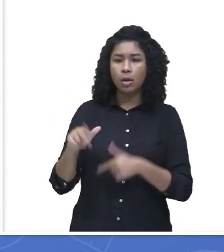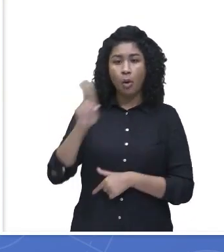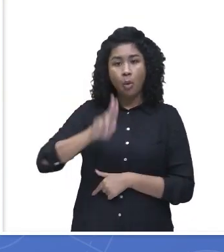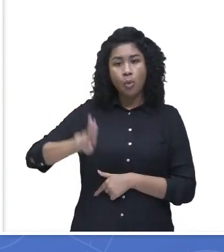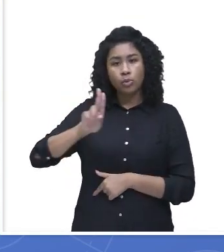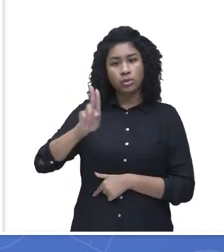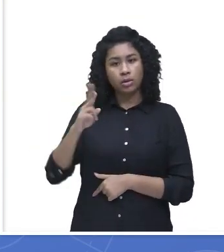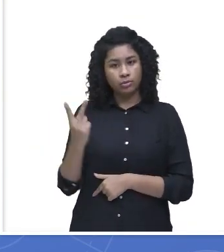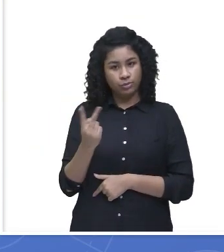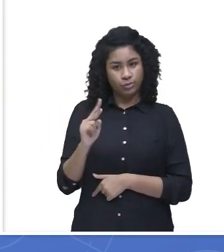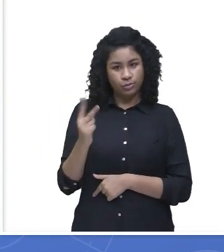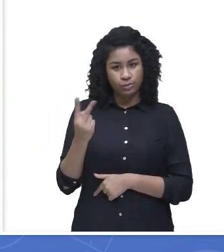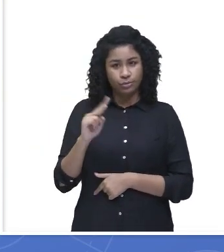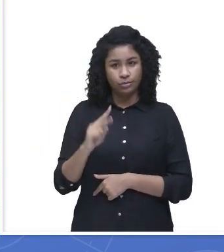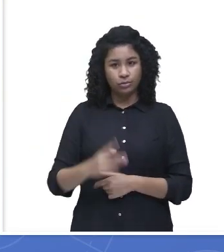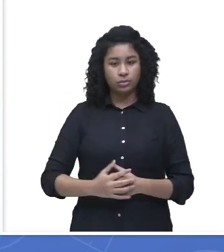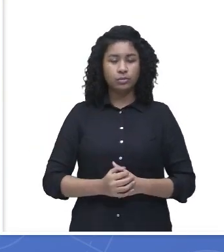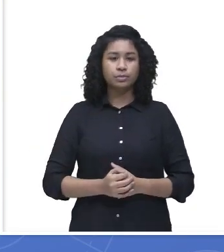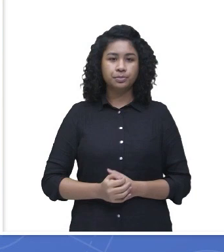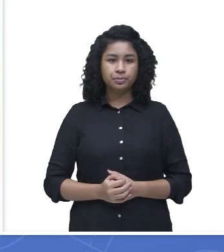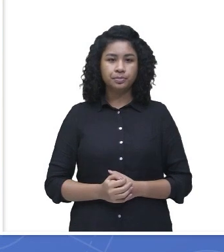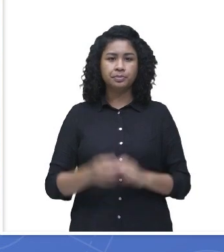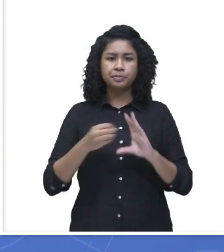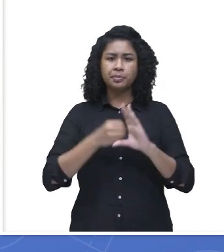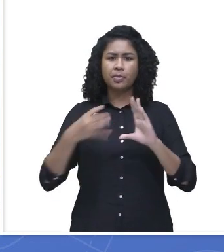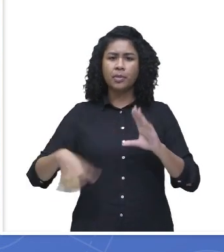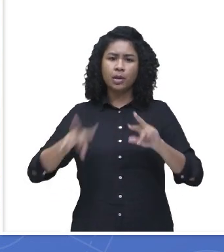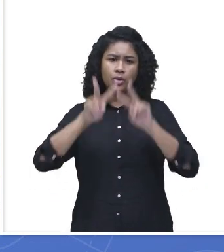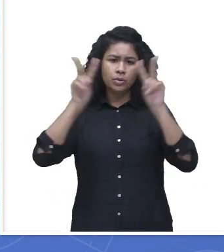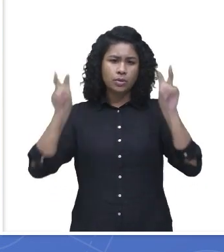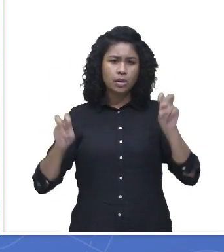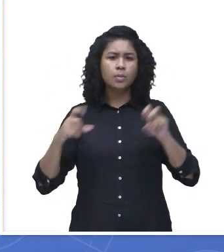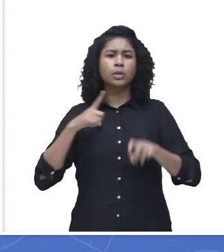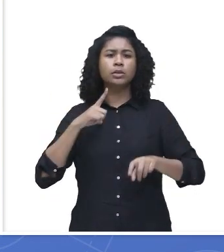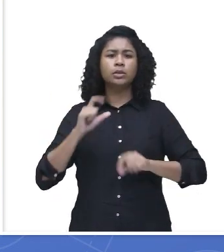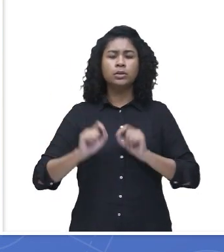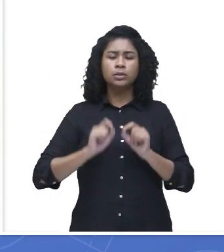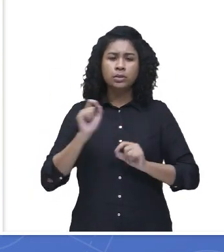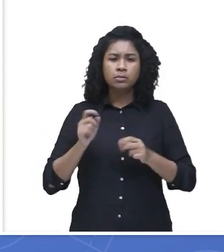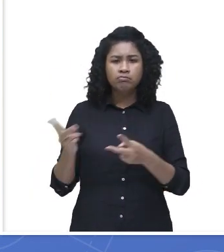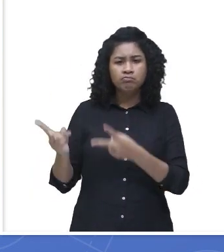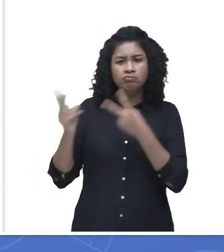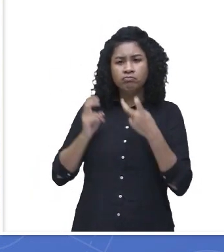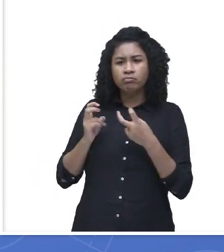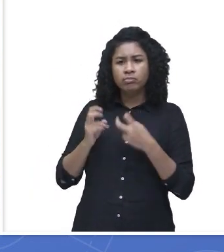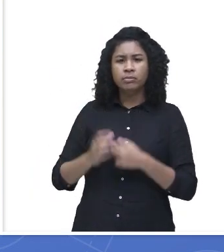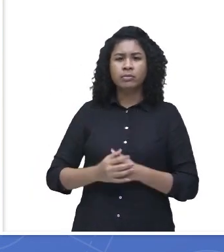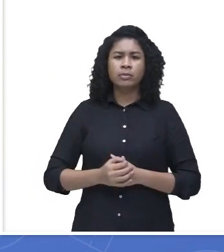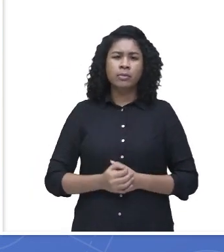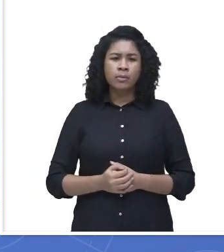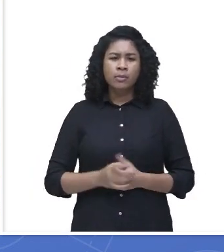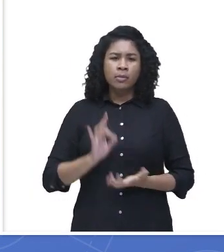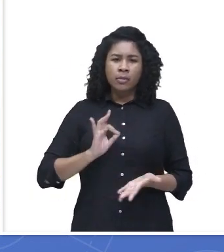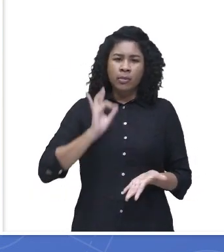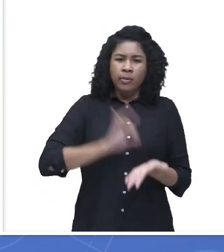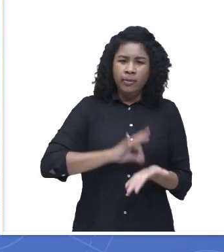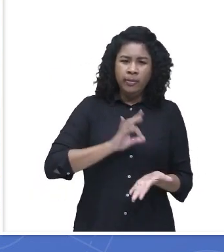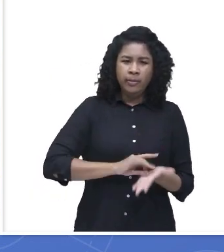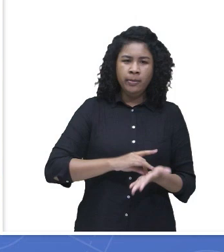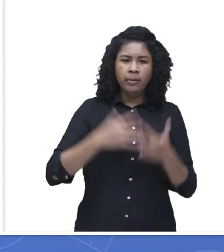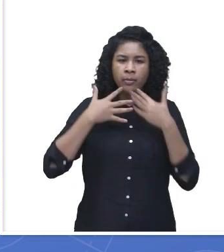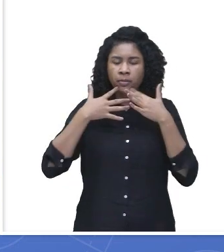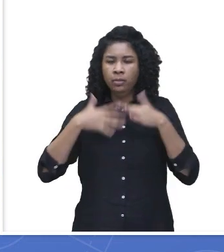nosso texto aqui, olha só. Em aspectos temáticos é possível verificar, olha só, algo do realismo